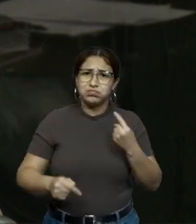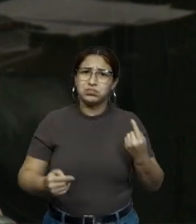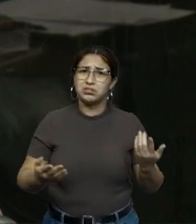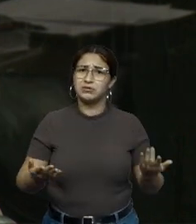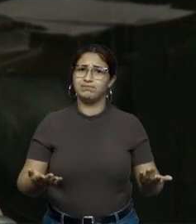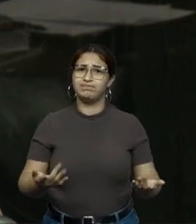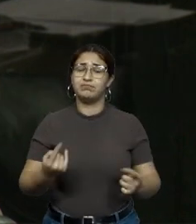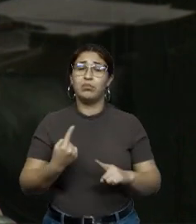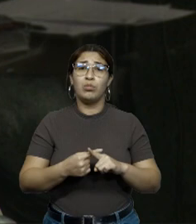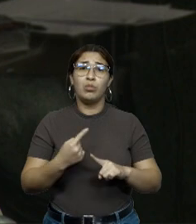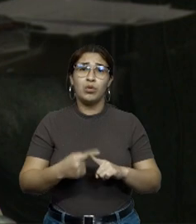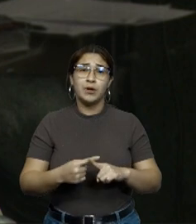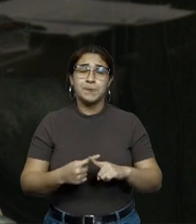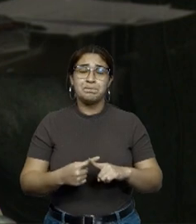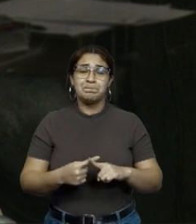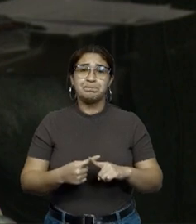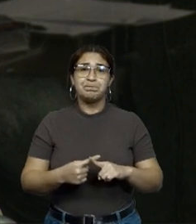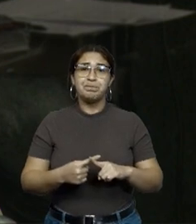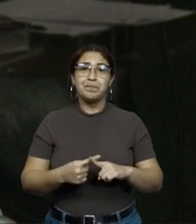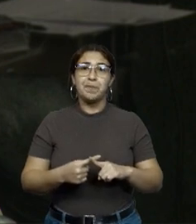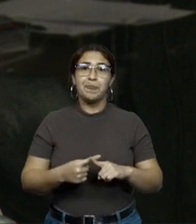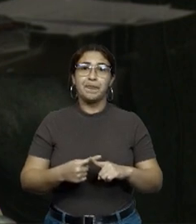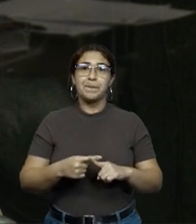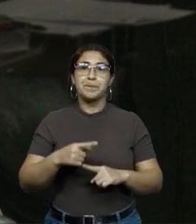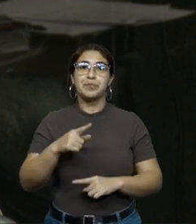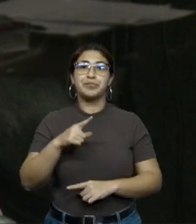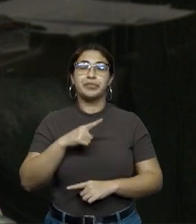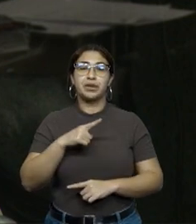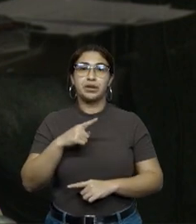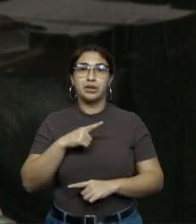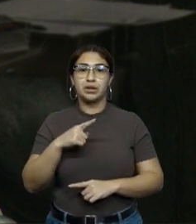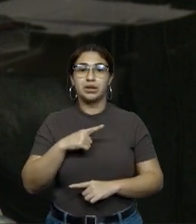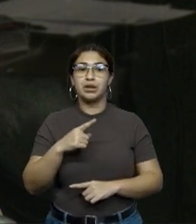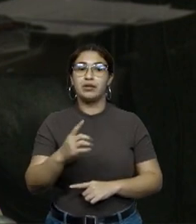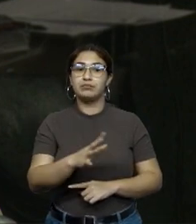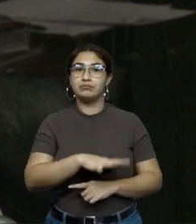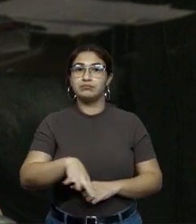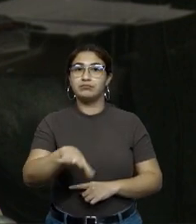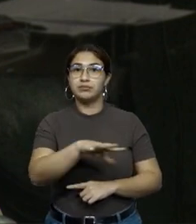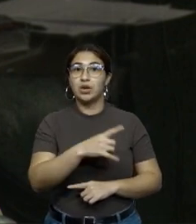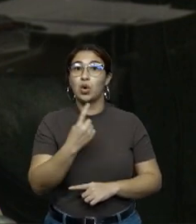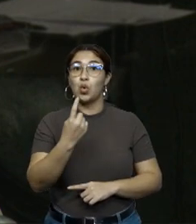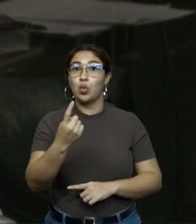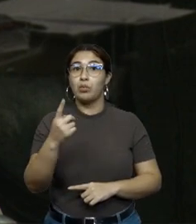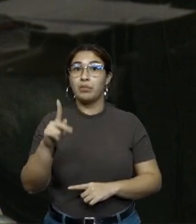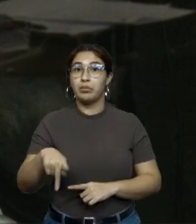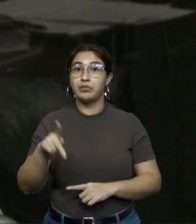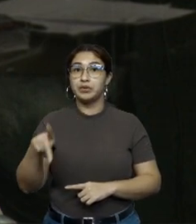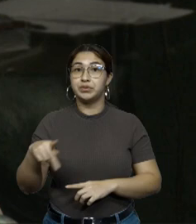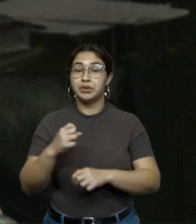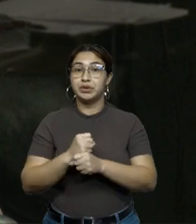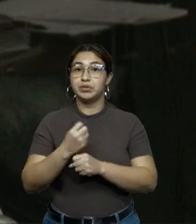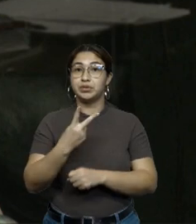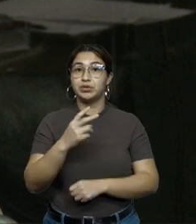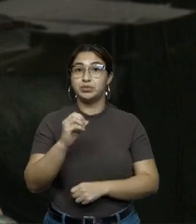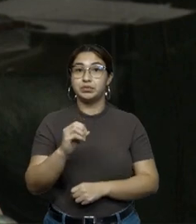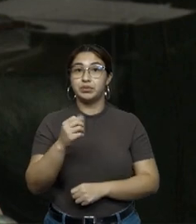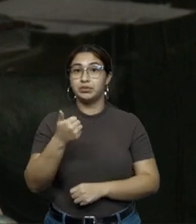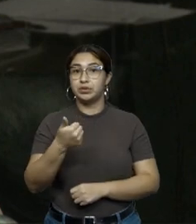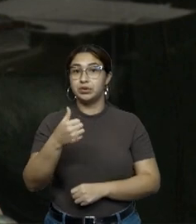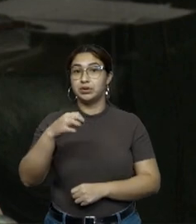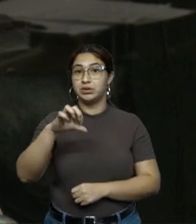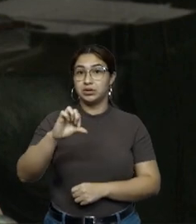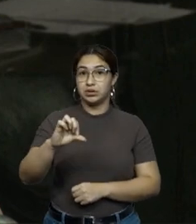desumano porque temos como o Mário se tu antes na nossa Regional uma professora que no ano de 2019 se eu não me